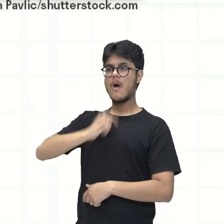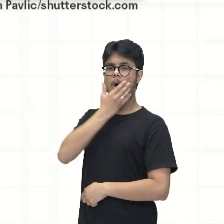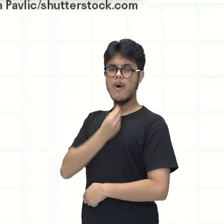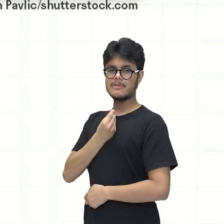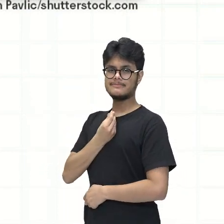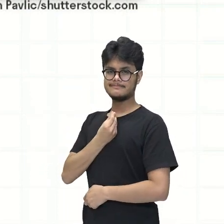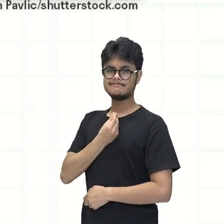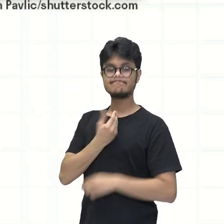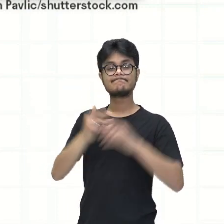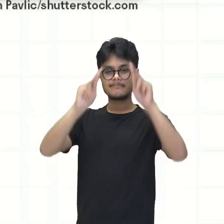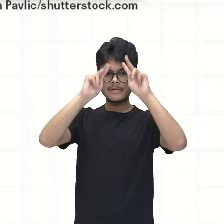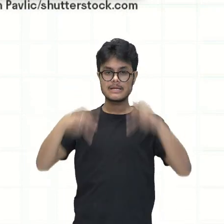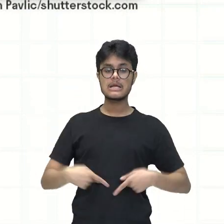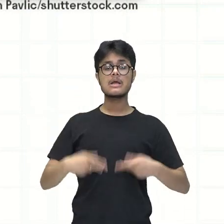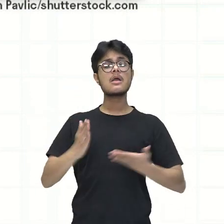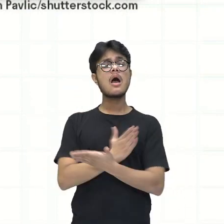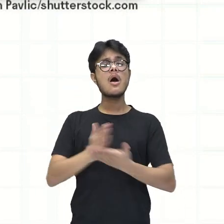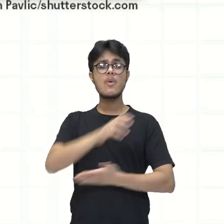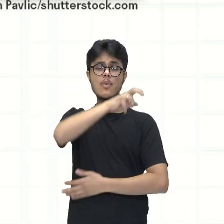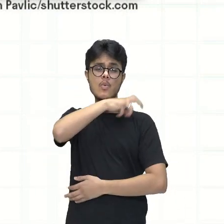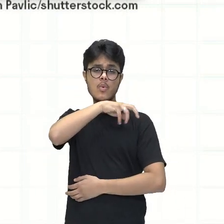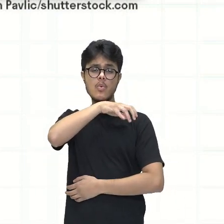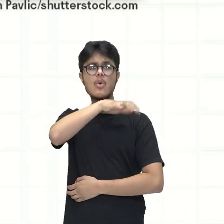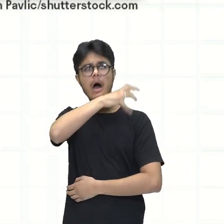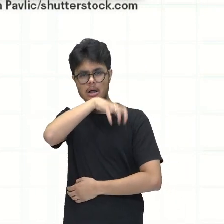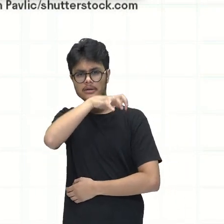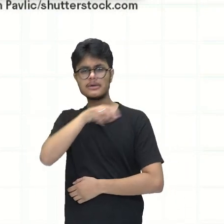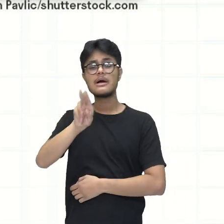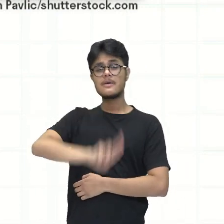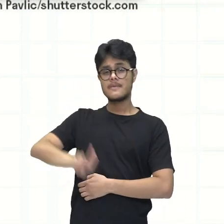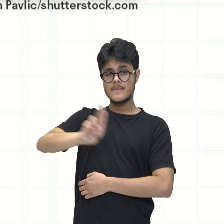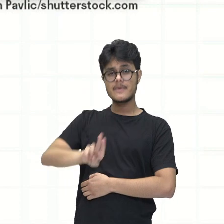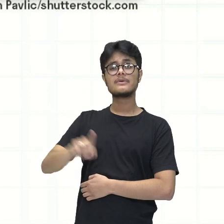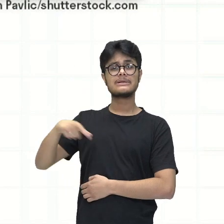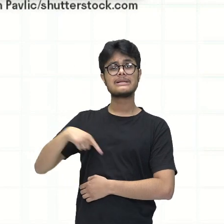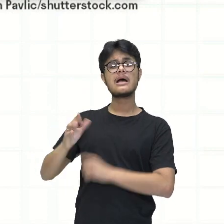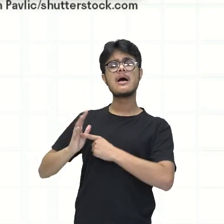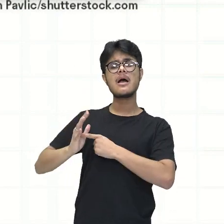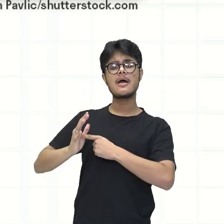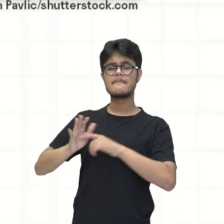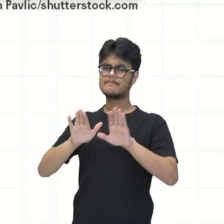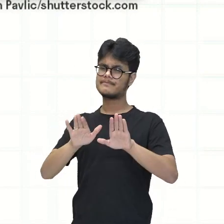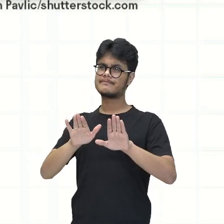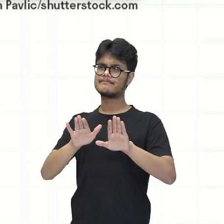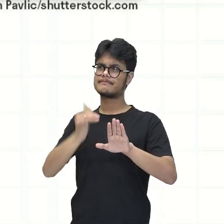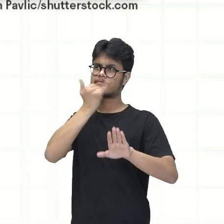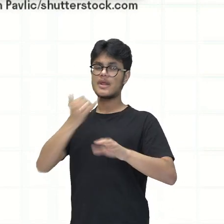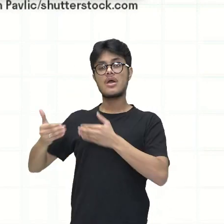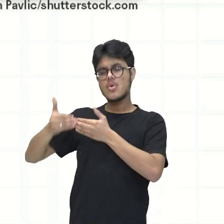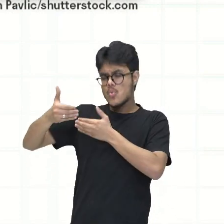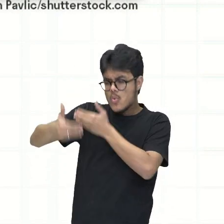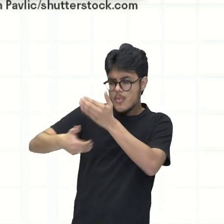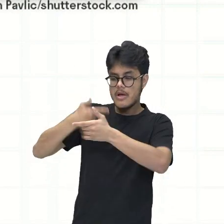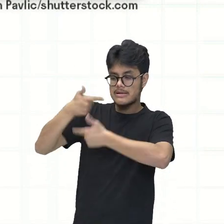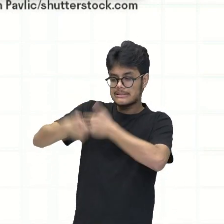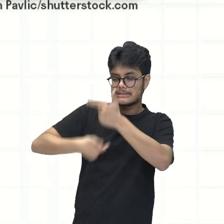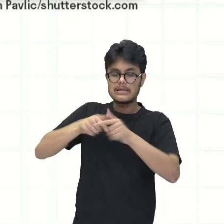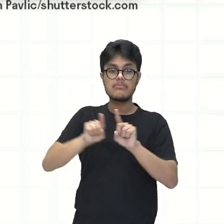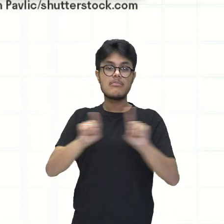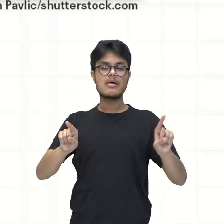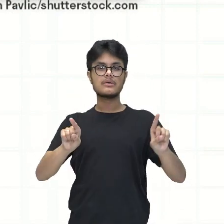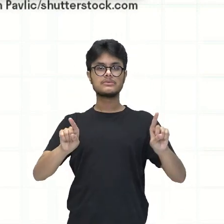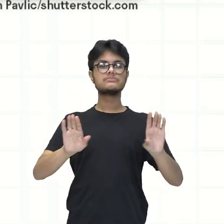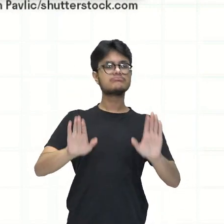tá? E animais como fontes de energia. Então nós tínhamos assim com